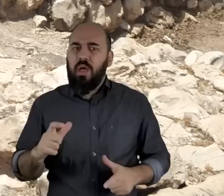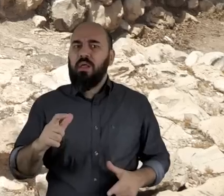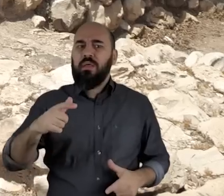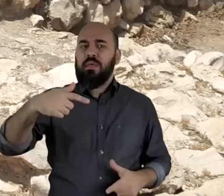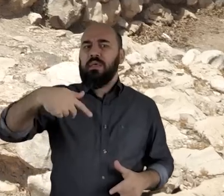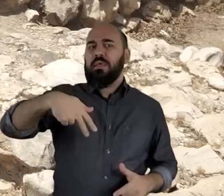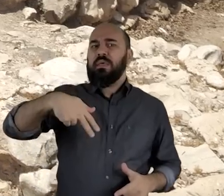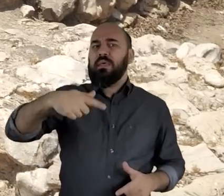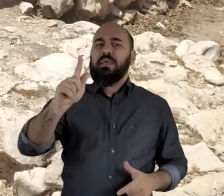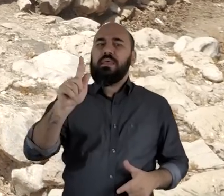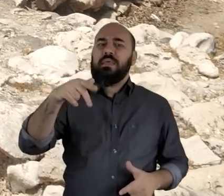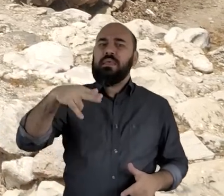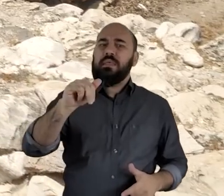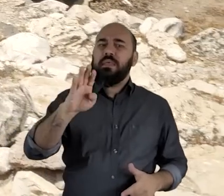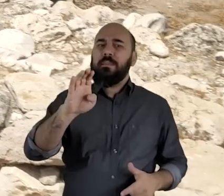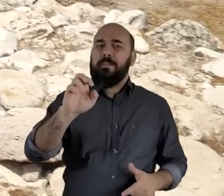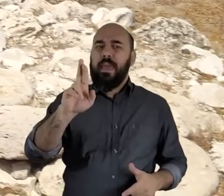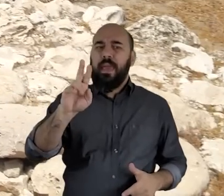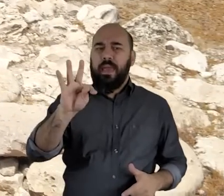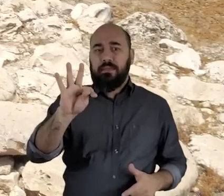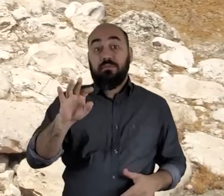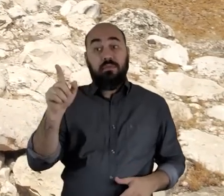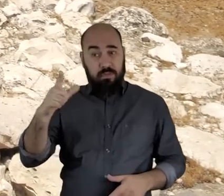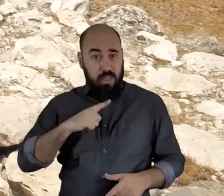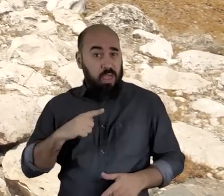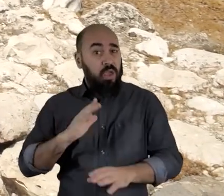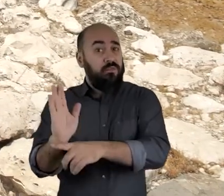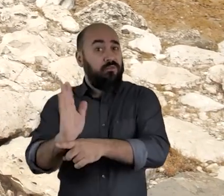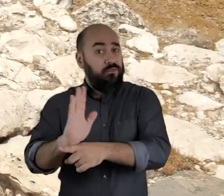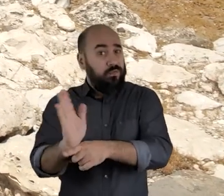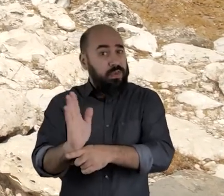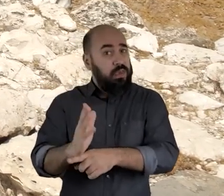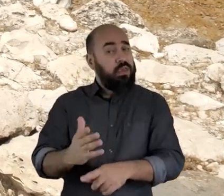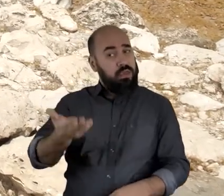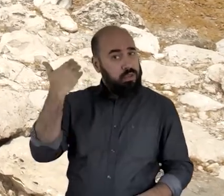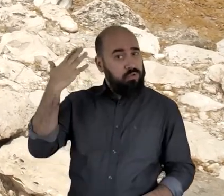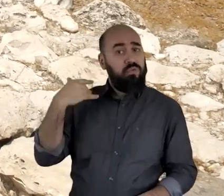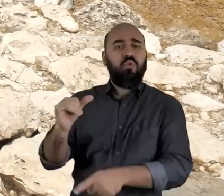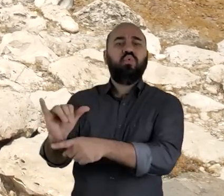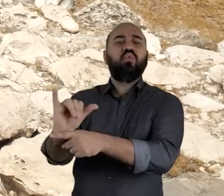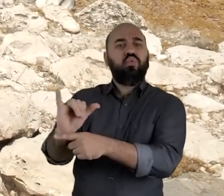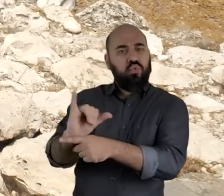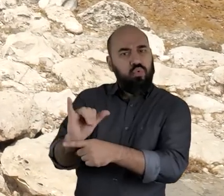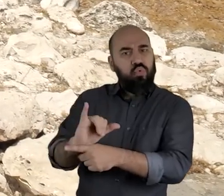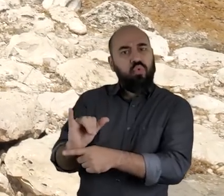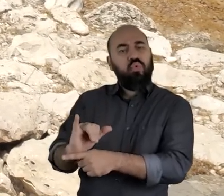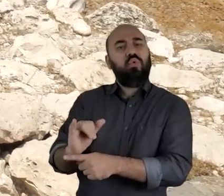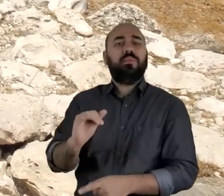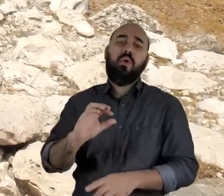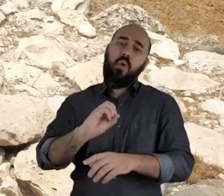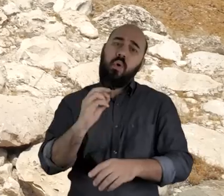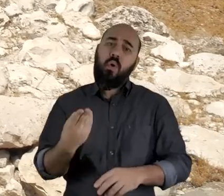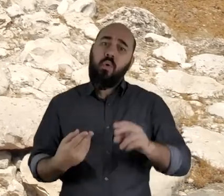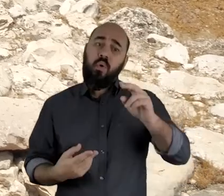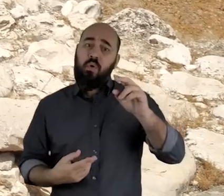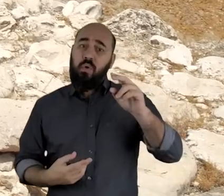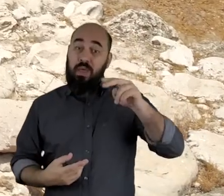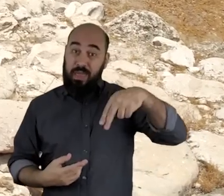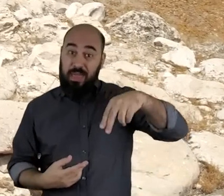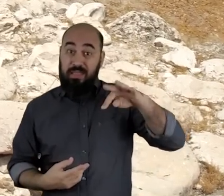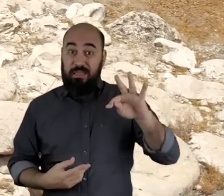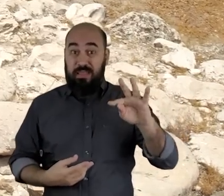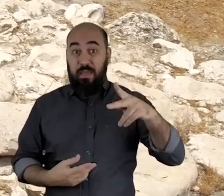sobre Hirbert Keiafa numa outra série gravada aqui em Israel que você pode encontrar no nosso canal do YouTube Evidências NT.